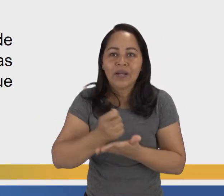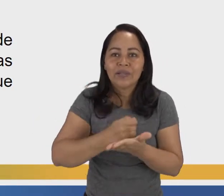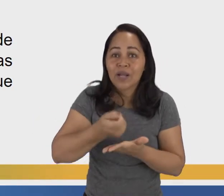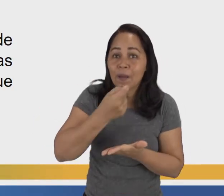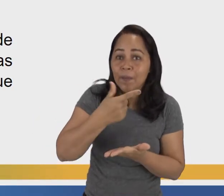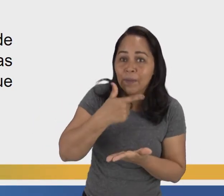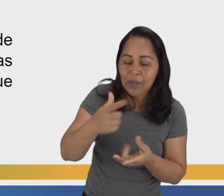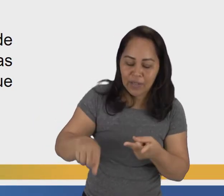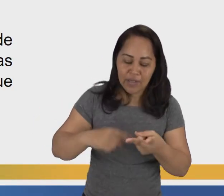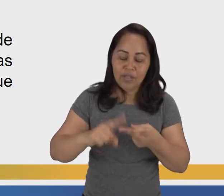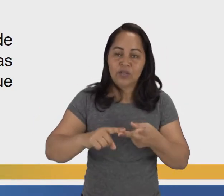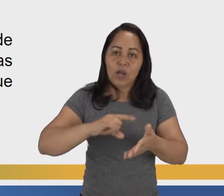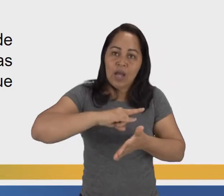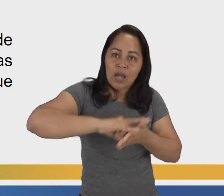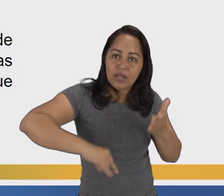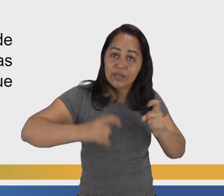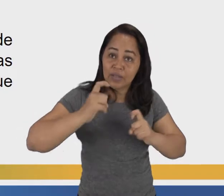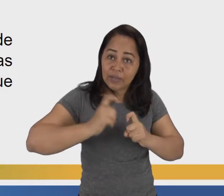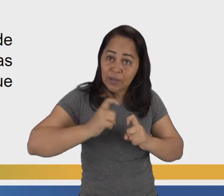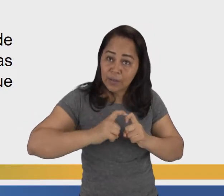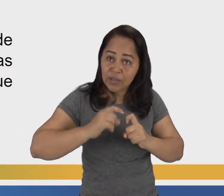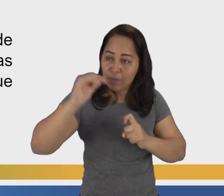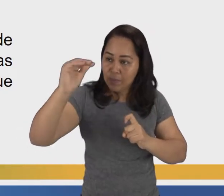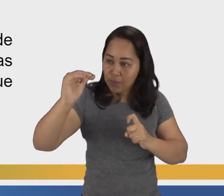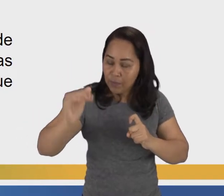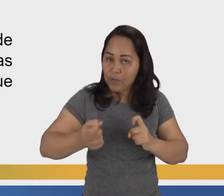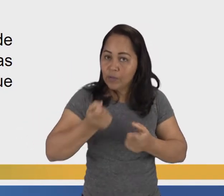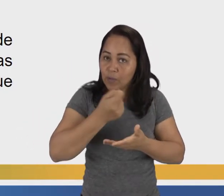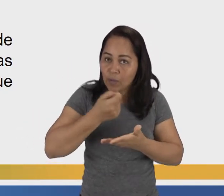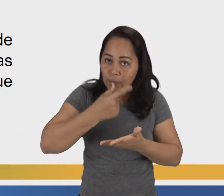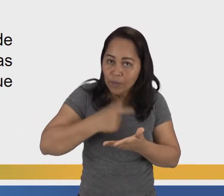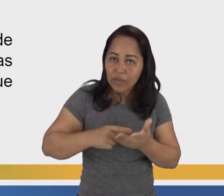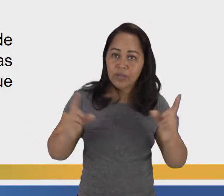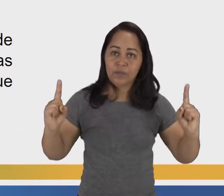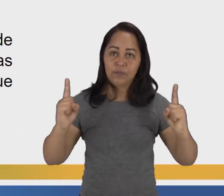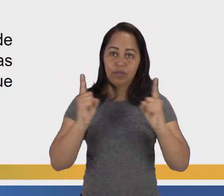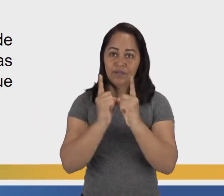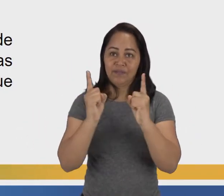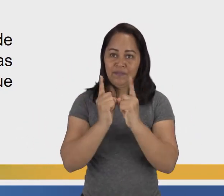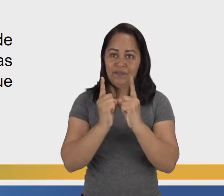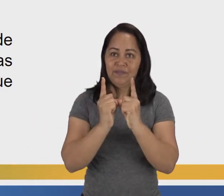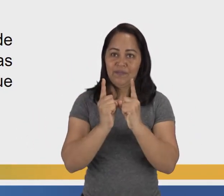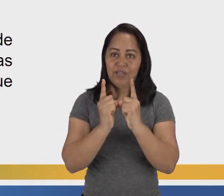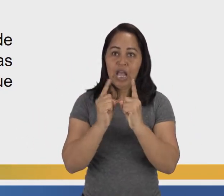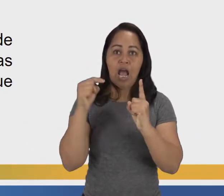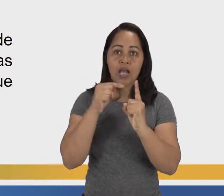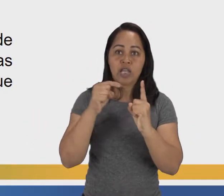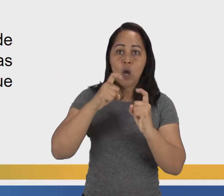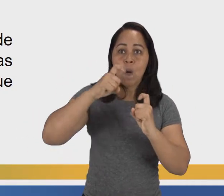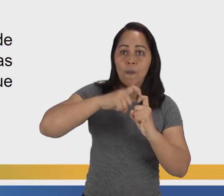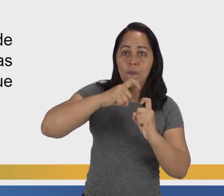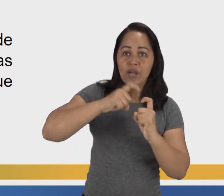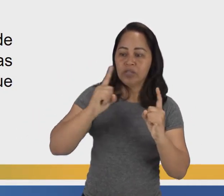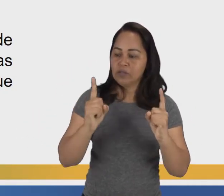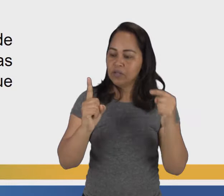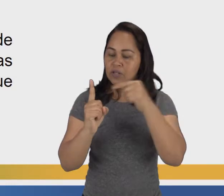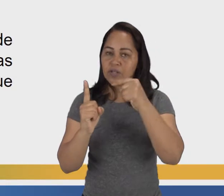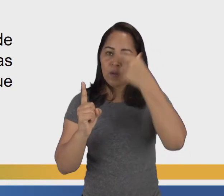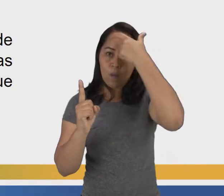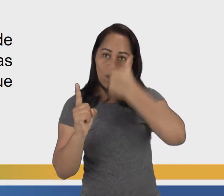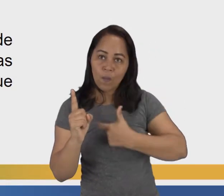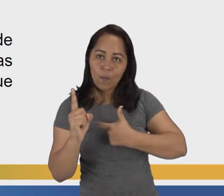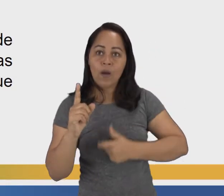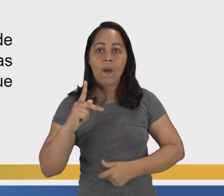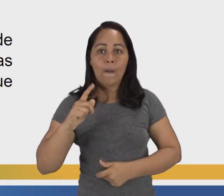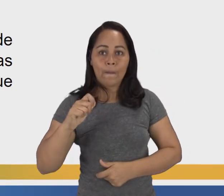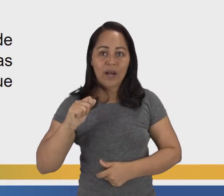médicas, atestado de saúde, consultas médico-paciente. Todos esses são gêneros que aprendemos a reconhecer e a